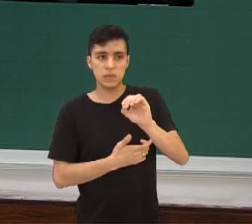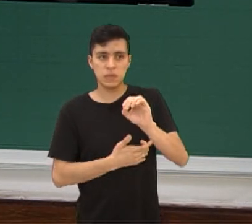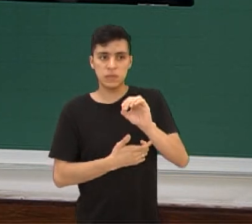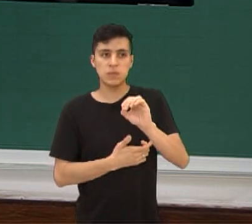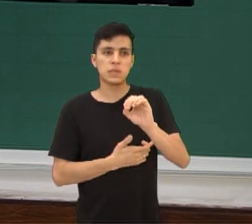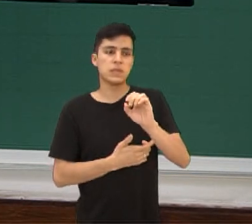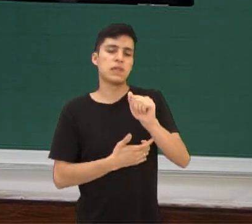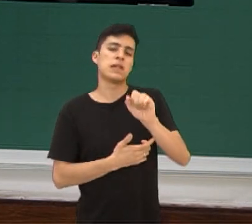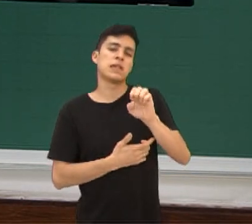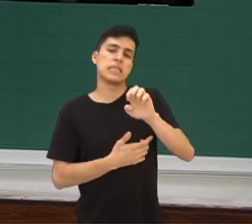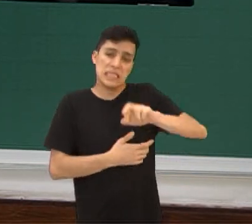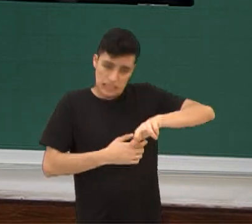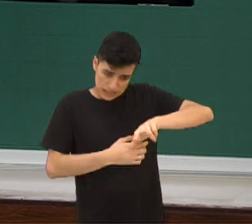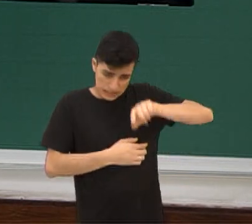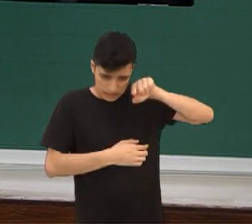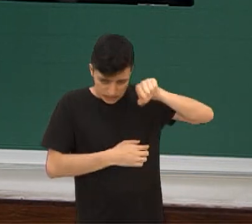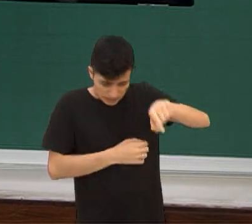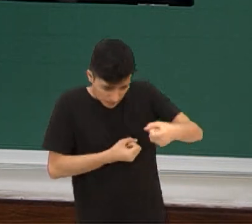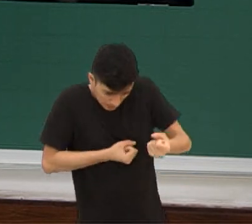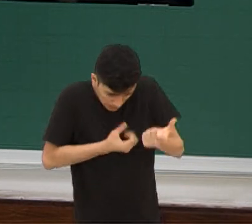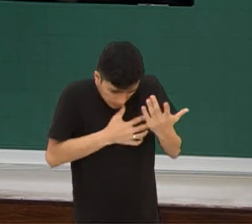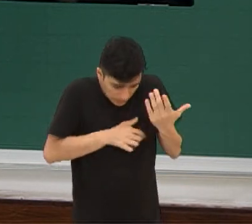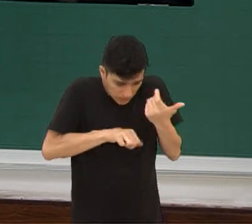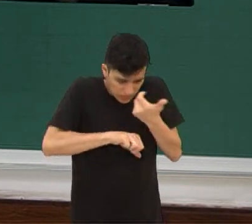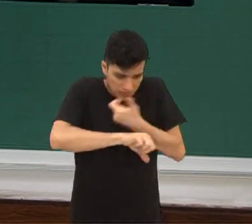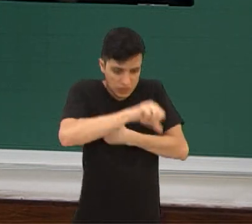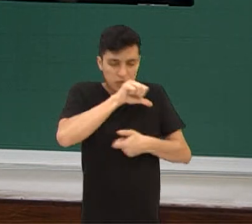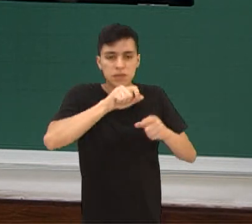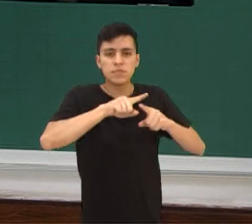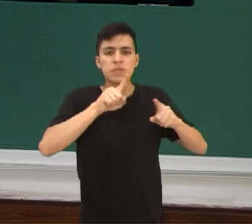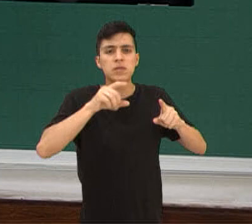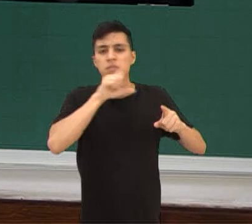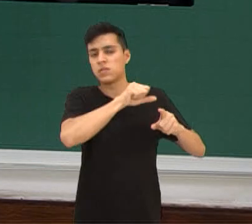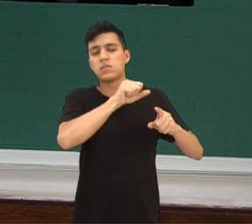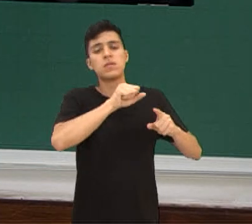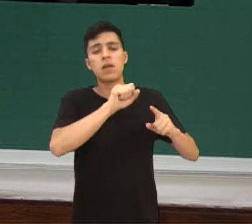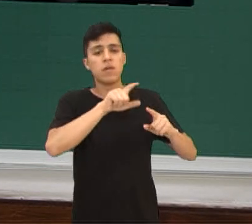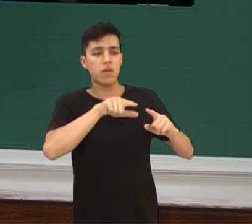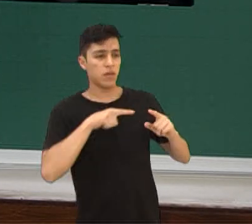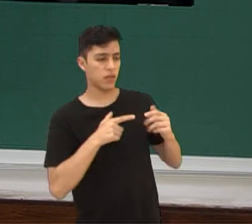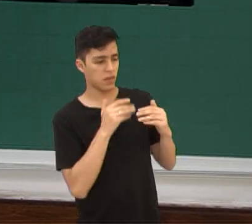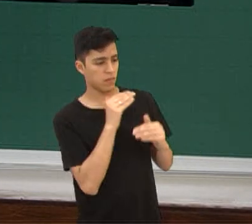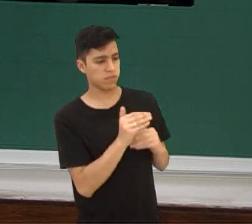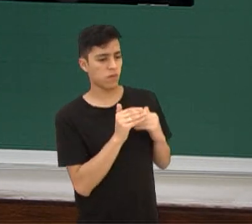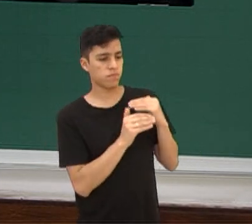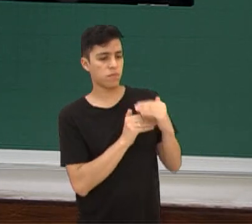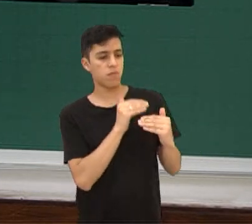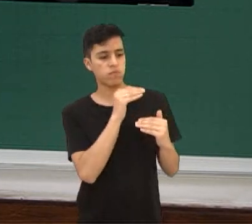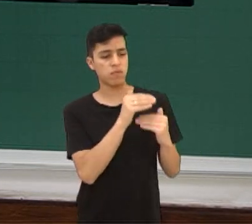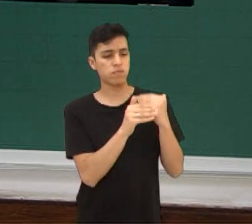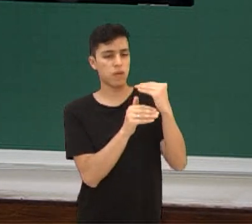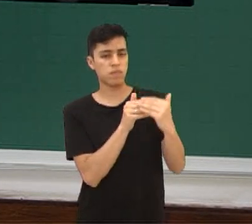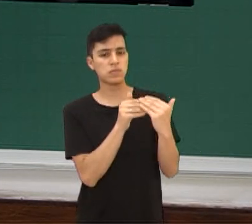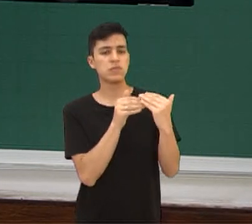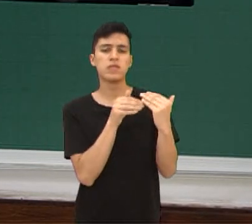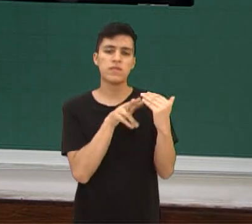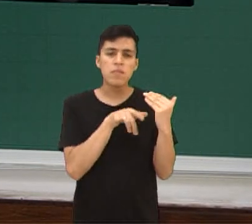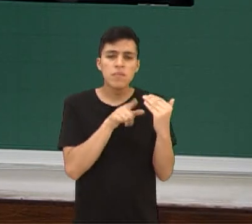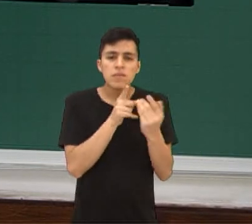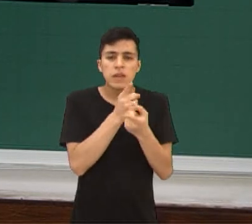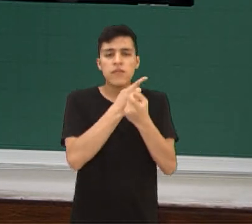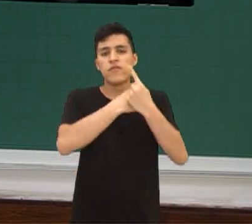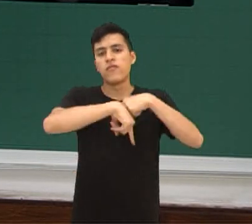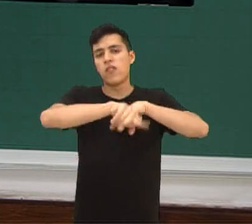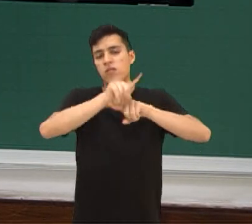né, expressa uma transformação progressiva. Então, ele expressa uma transformação que tem uma